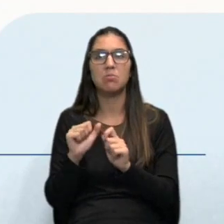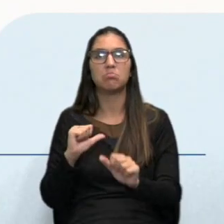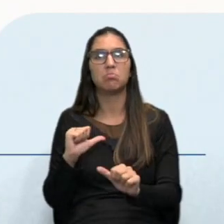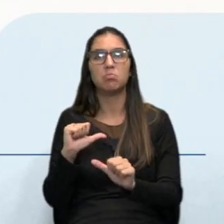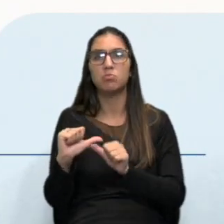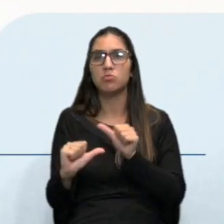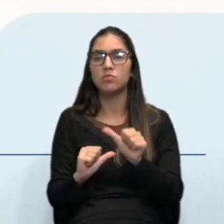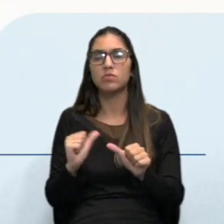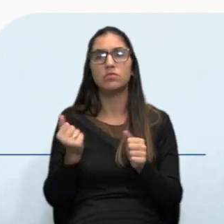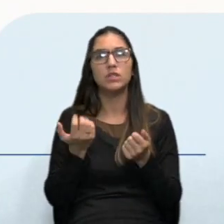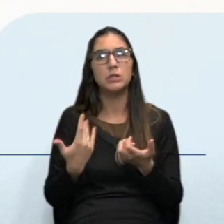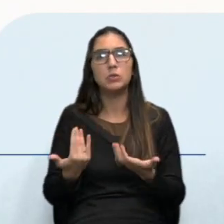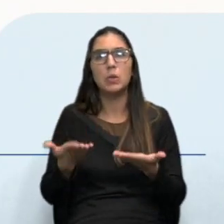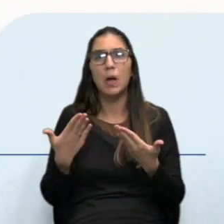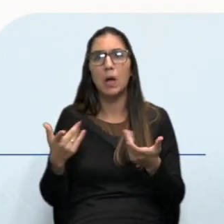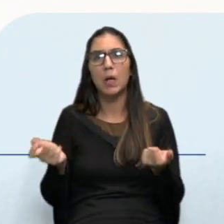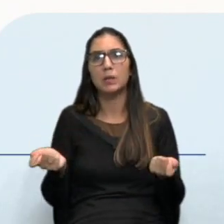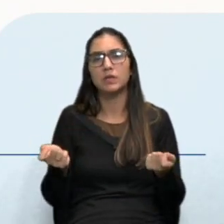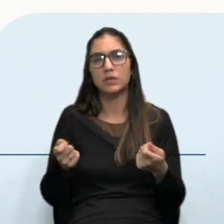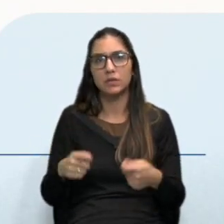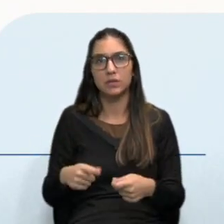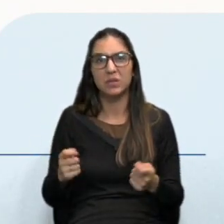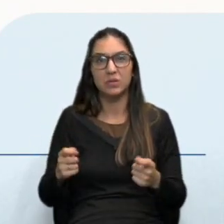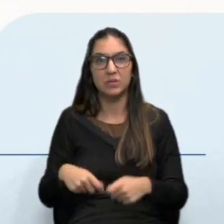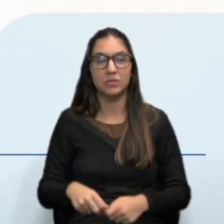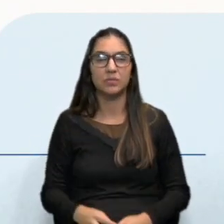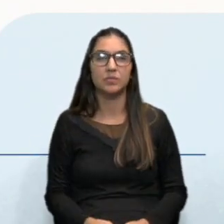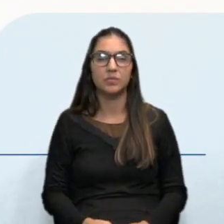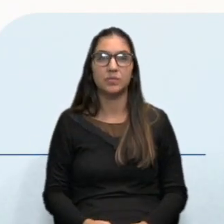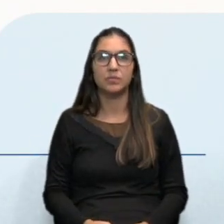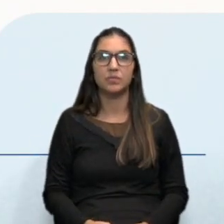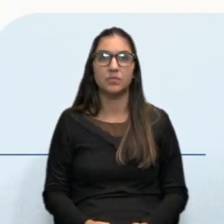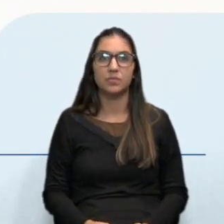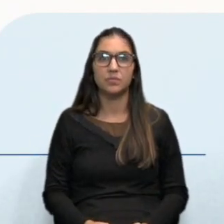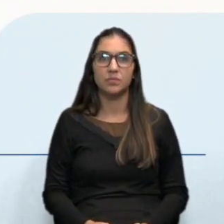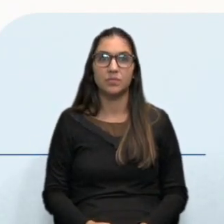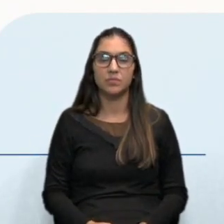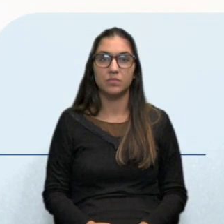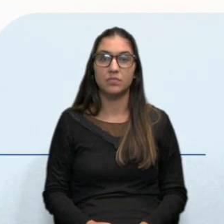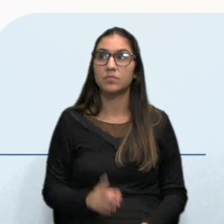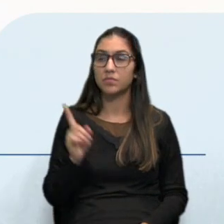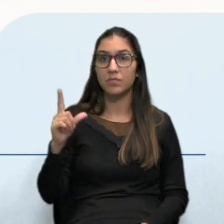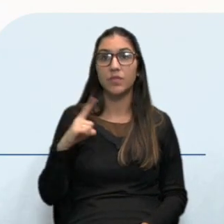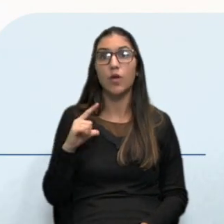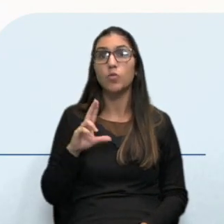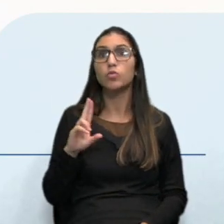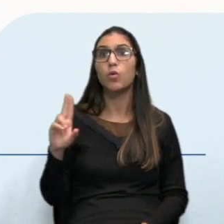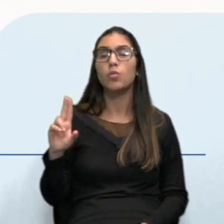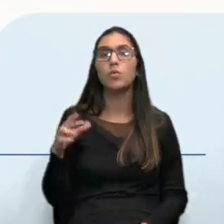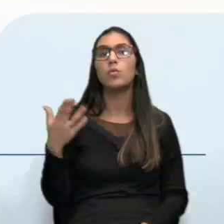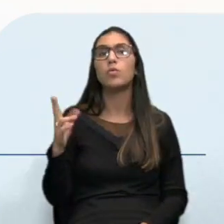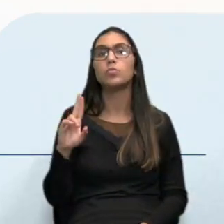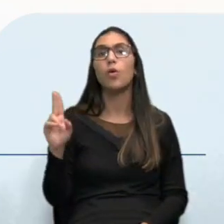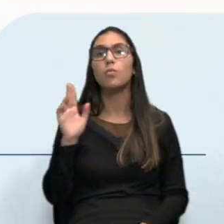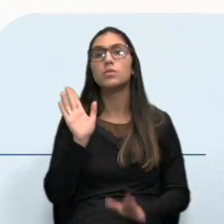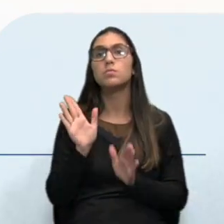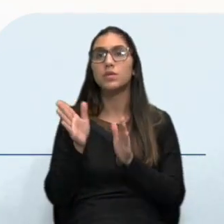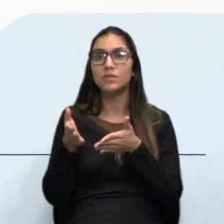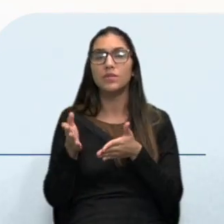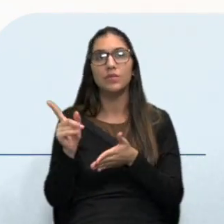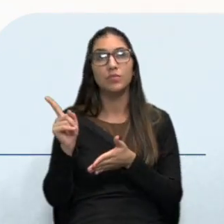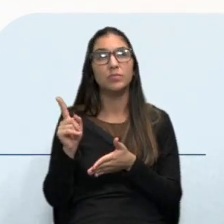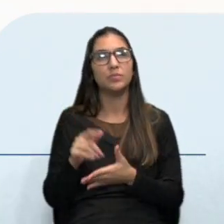transição suave entre uma mensagem, entre uma estação radiobase e outra. E isso tem um nome específico.